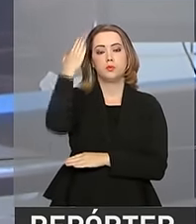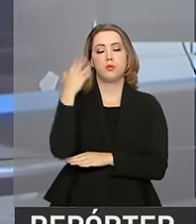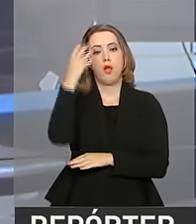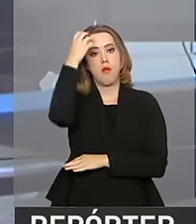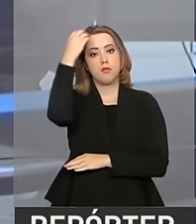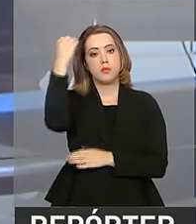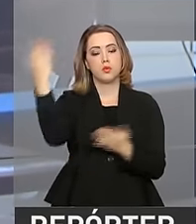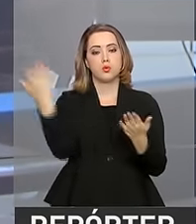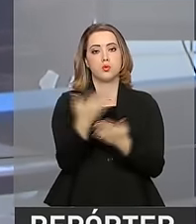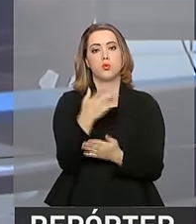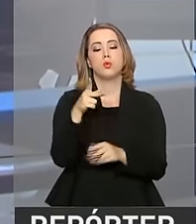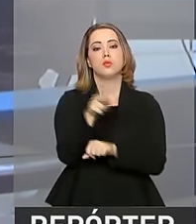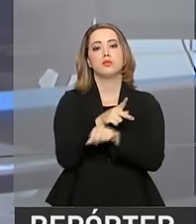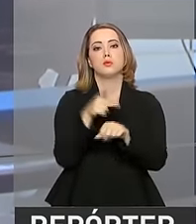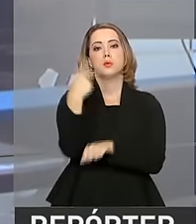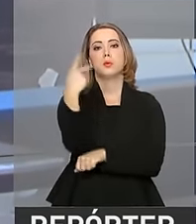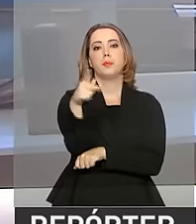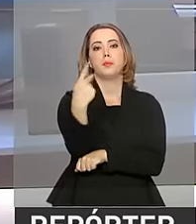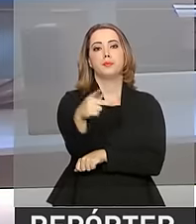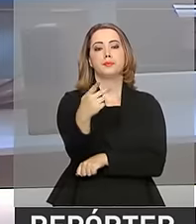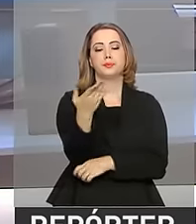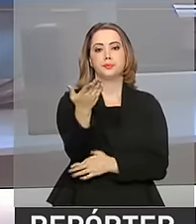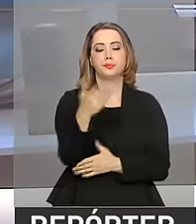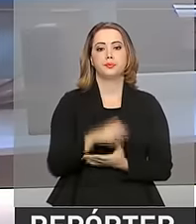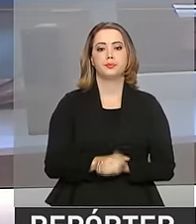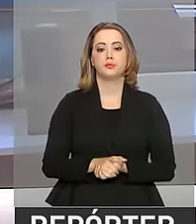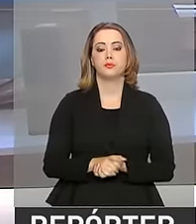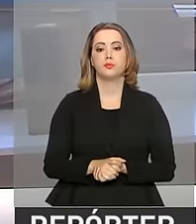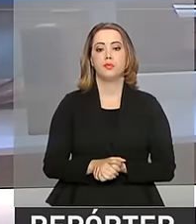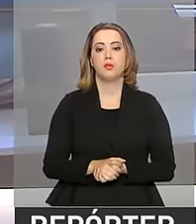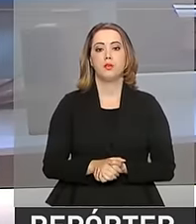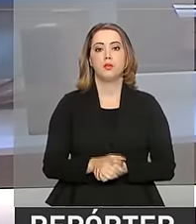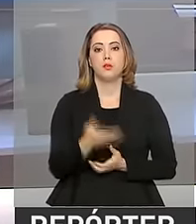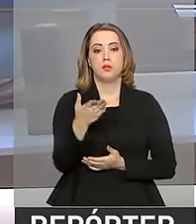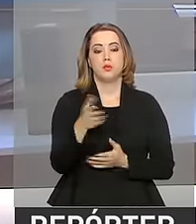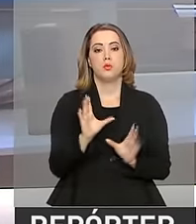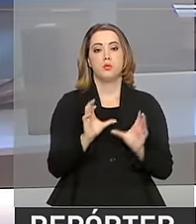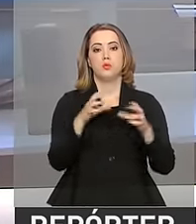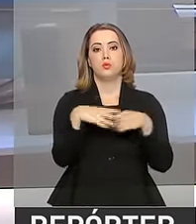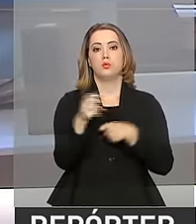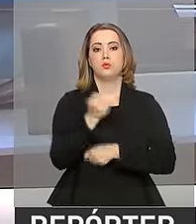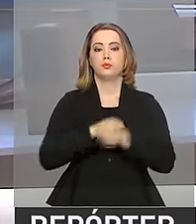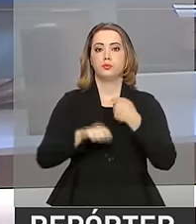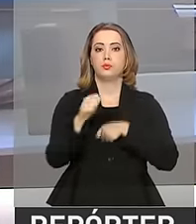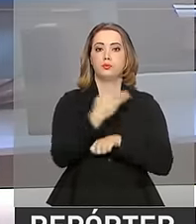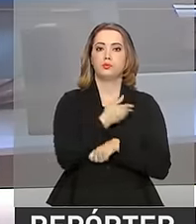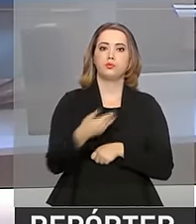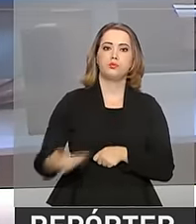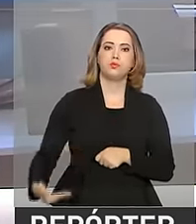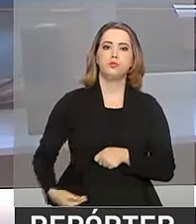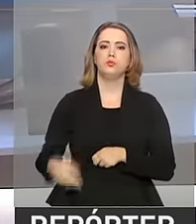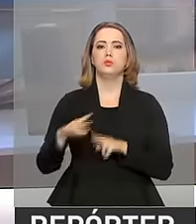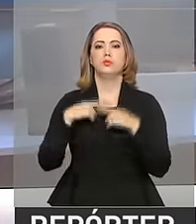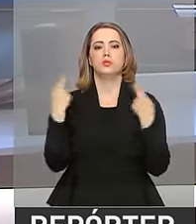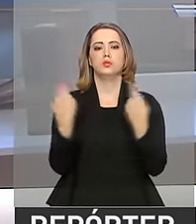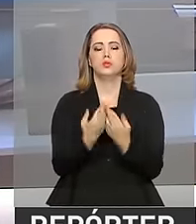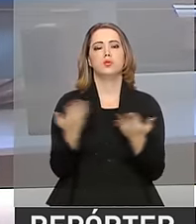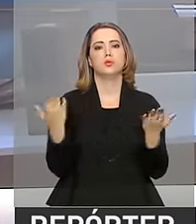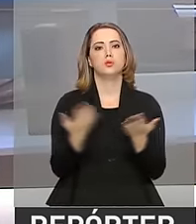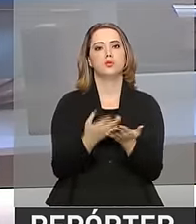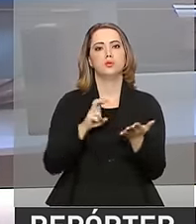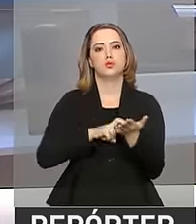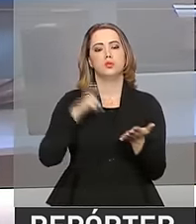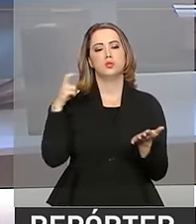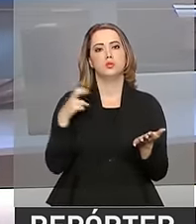com o presidente do país Horácio cartes E a equipe econômica do governo aqui no Brasil se reuniu hoje pela manhã com o